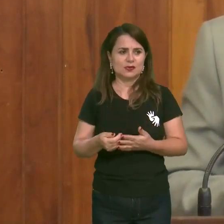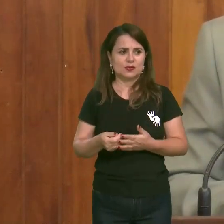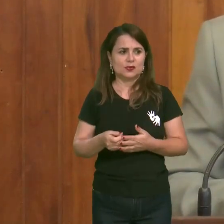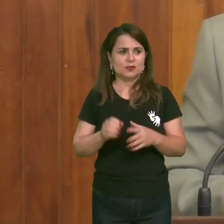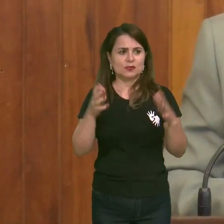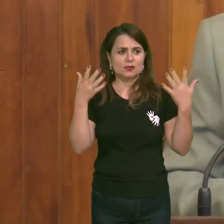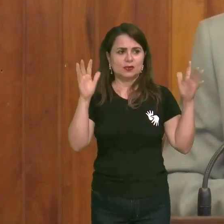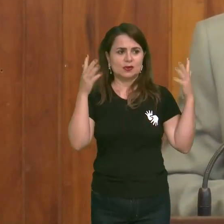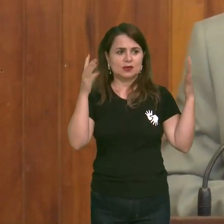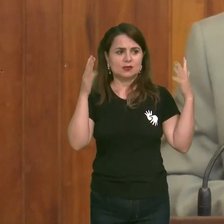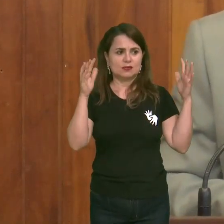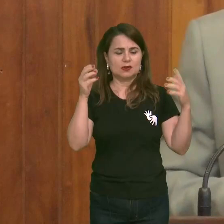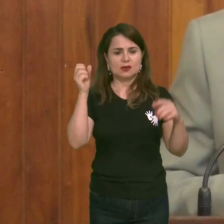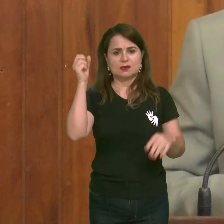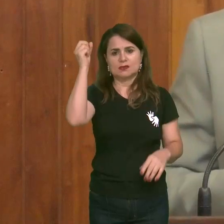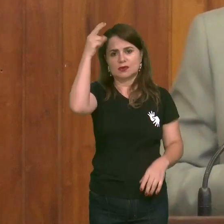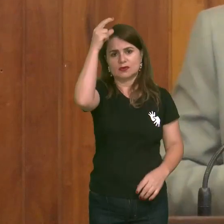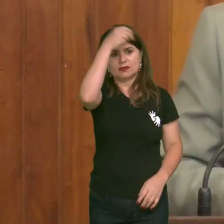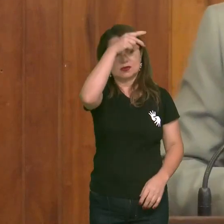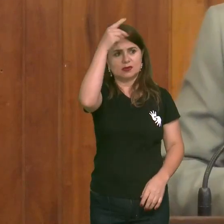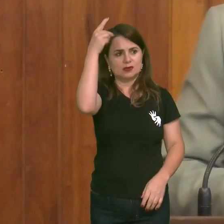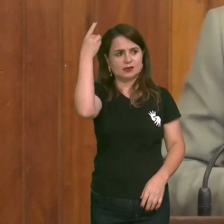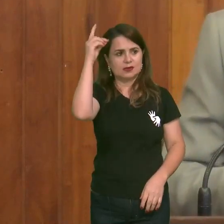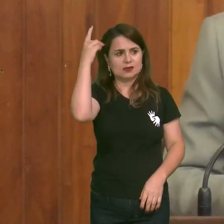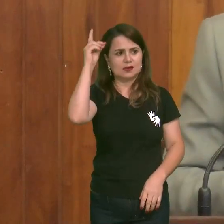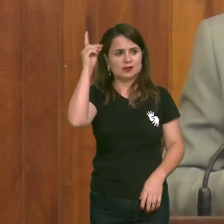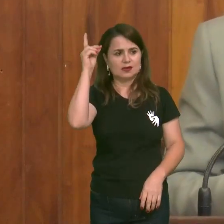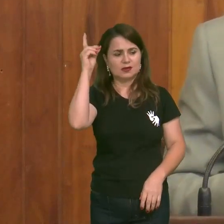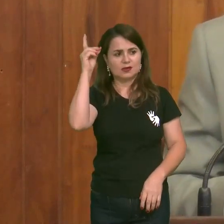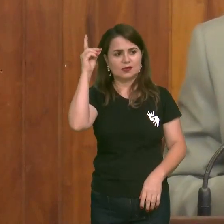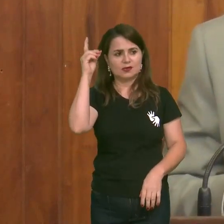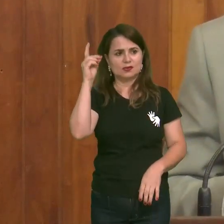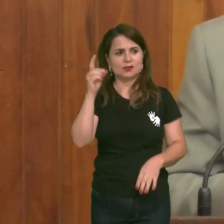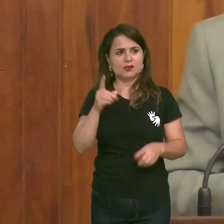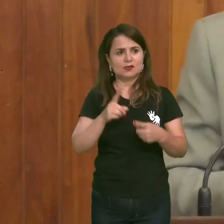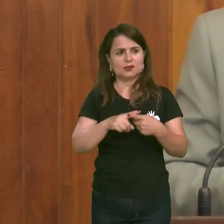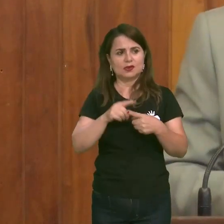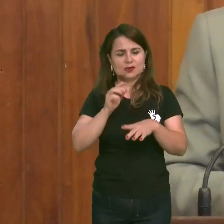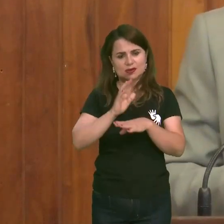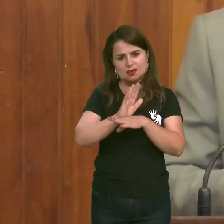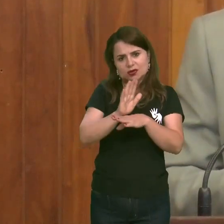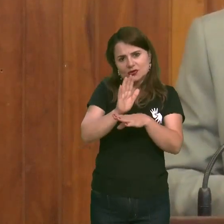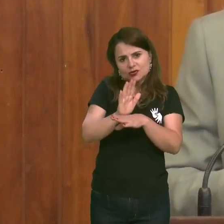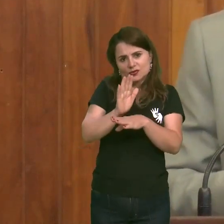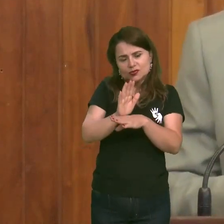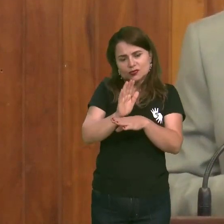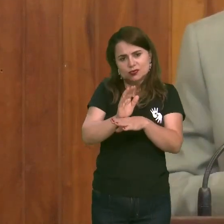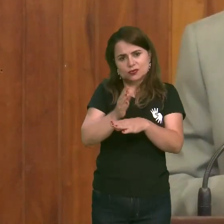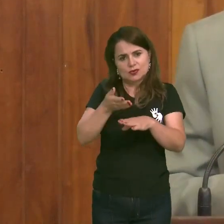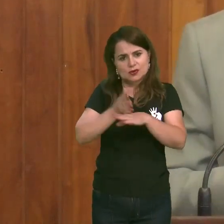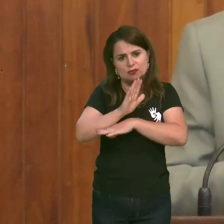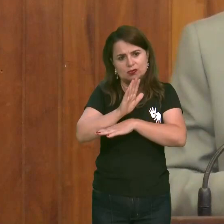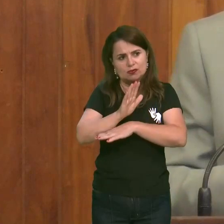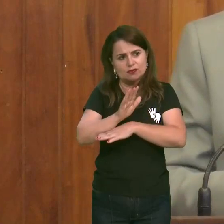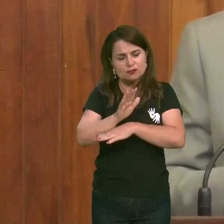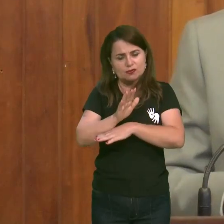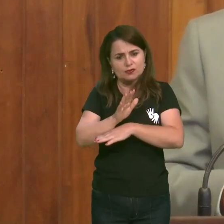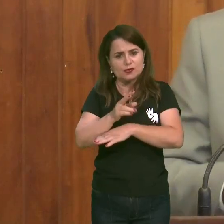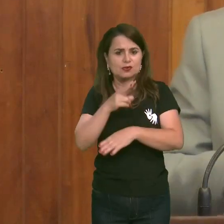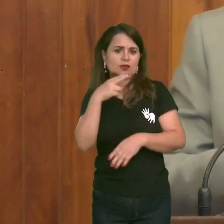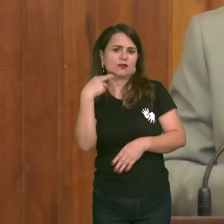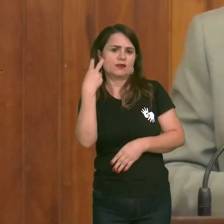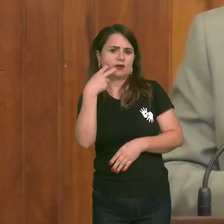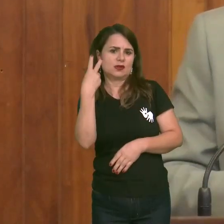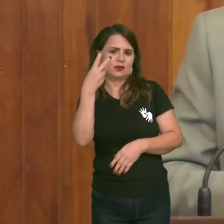educadamente parabenizando o governo Daniel então deixa aqui registrado que o beneficiado dessa casa que em 2021/2022 foi